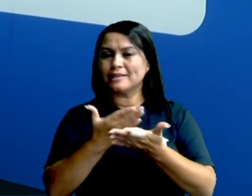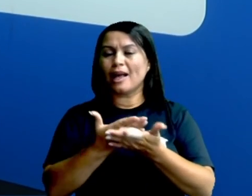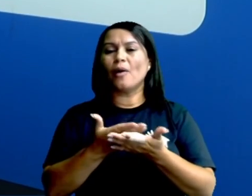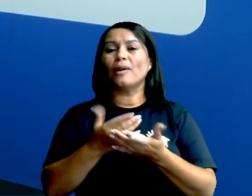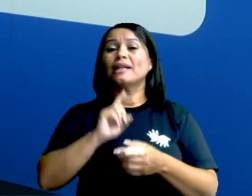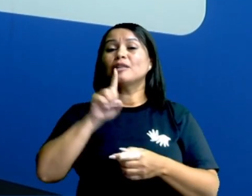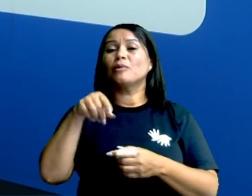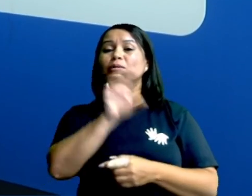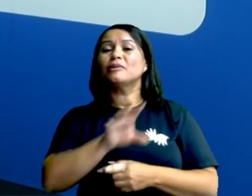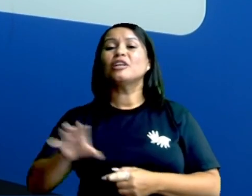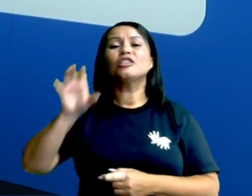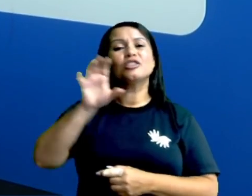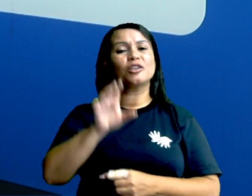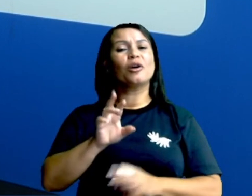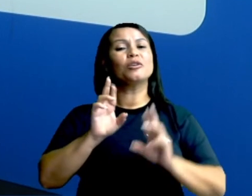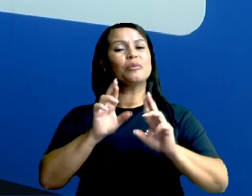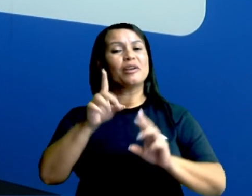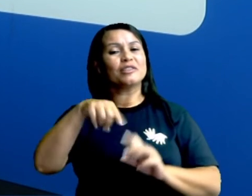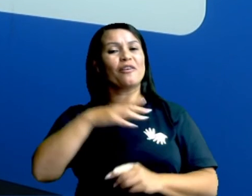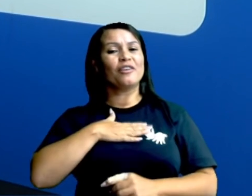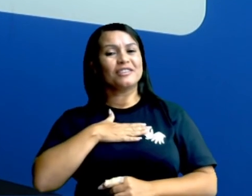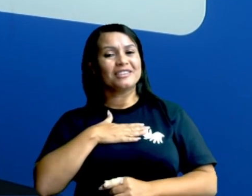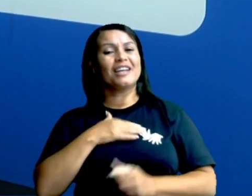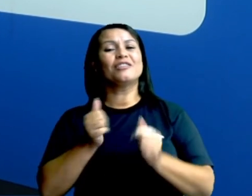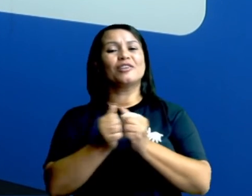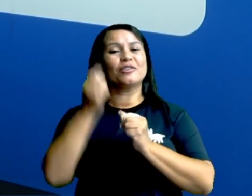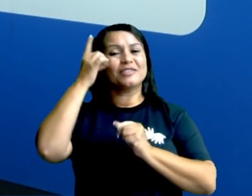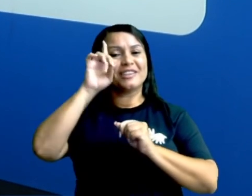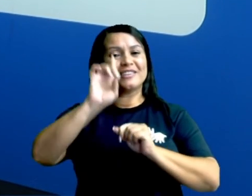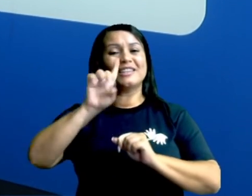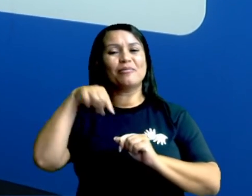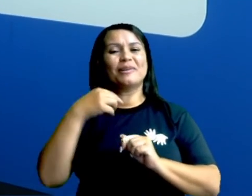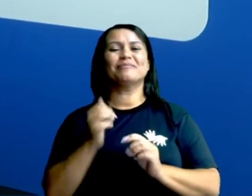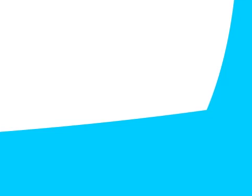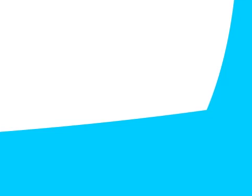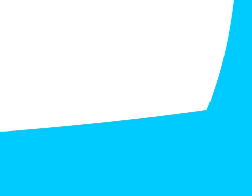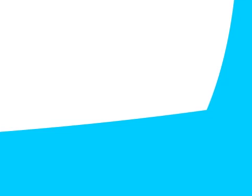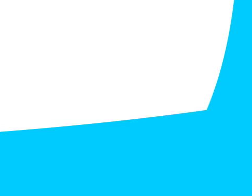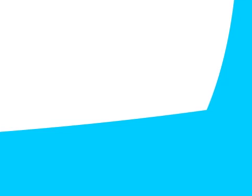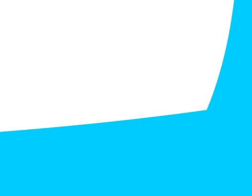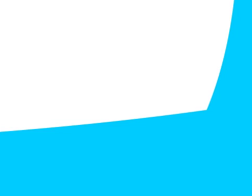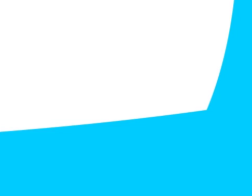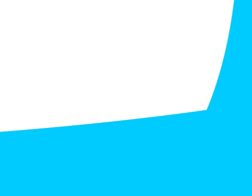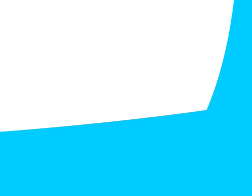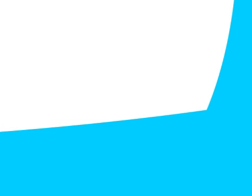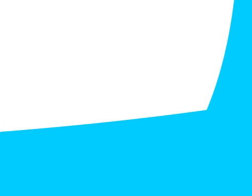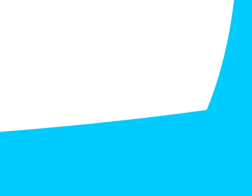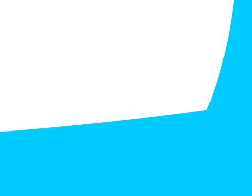próximas regiões, tá certo? Conto com a presença de vocês. Fiquem com Deus e até breve.